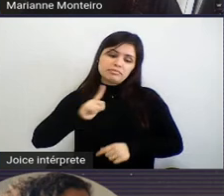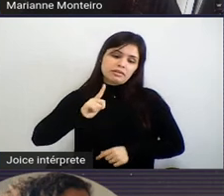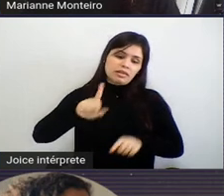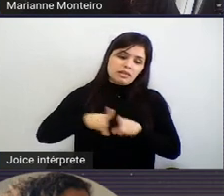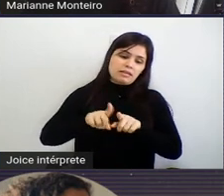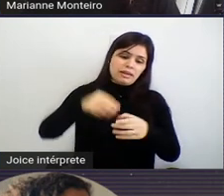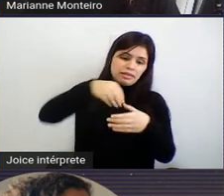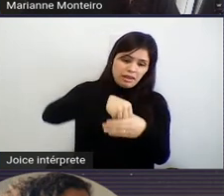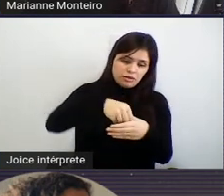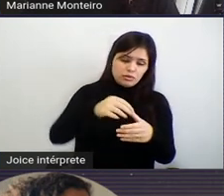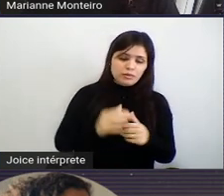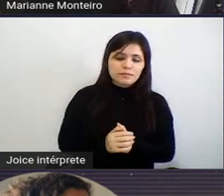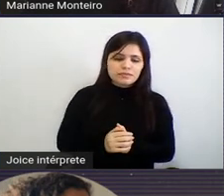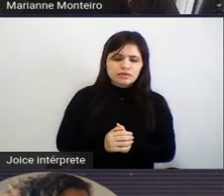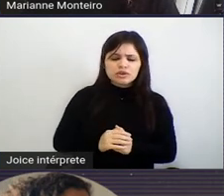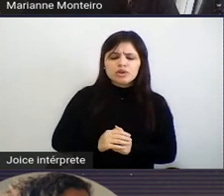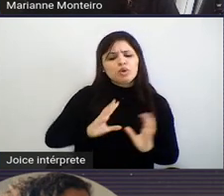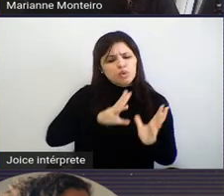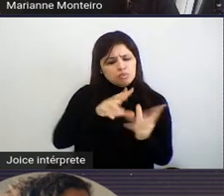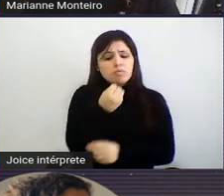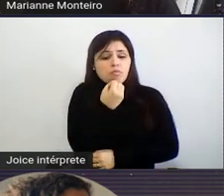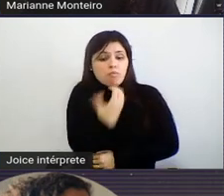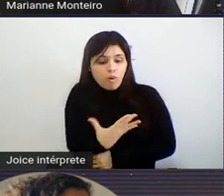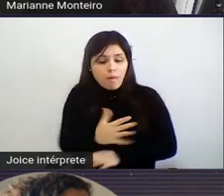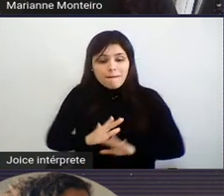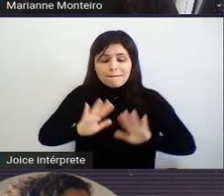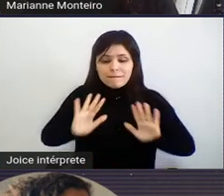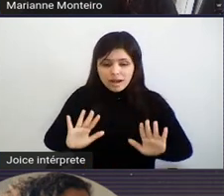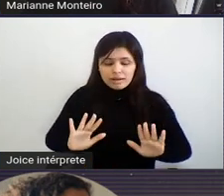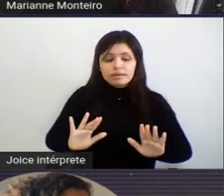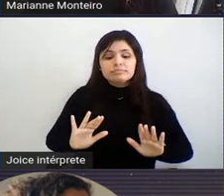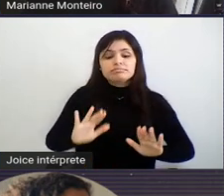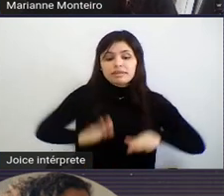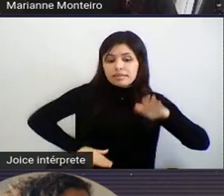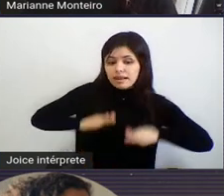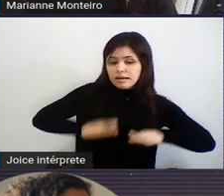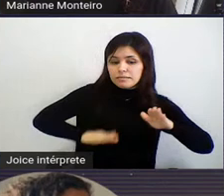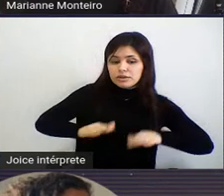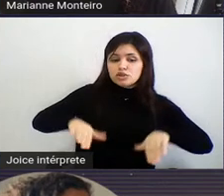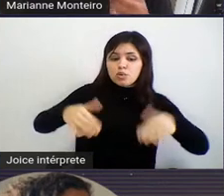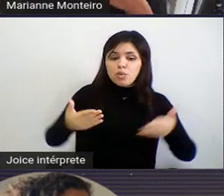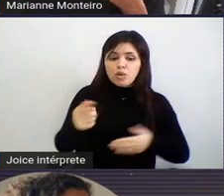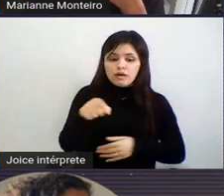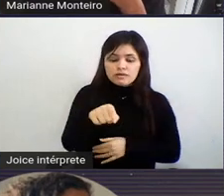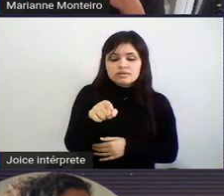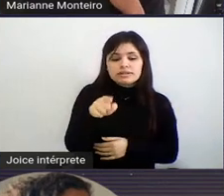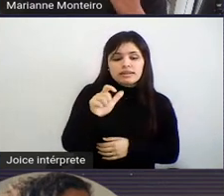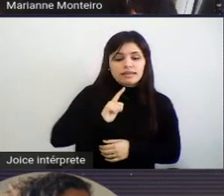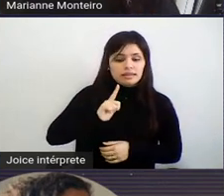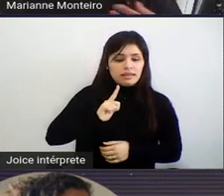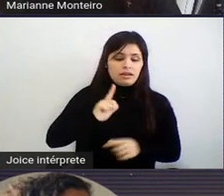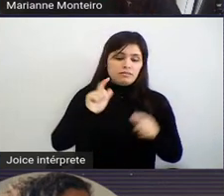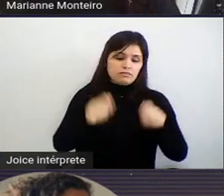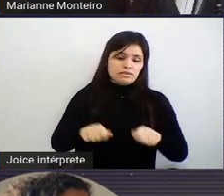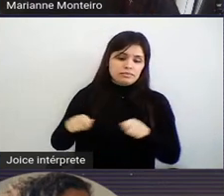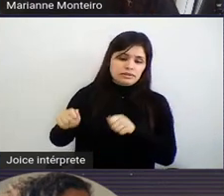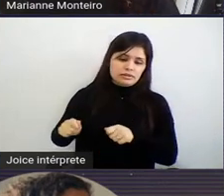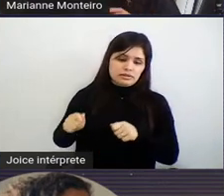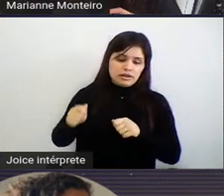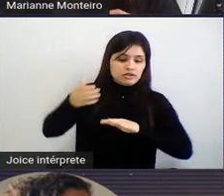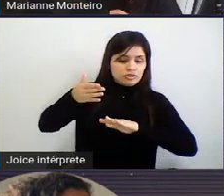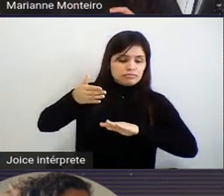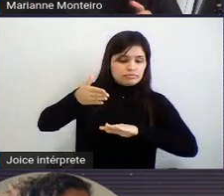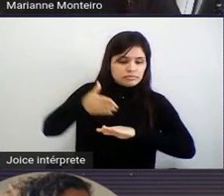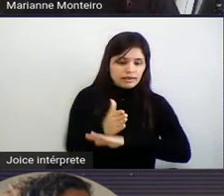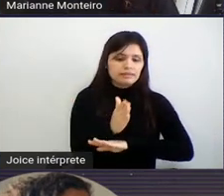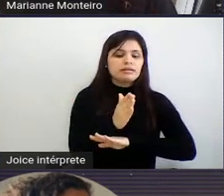válidos, depende do que você primeiro, a possibilidade de entrar nesses projetos e, segundo, do seu